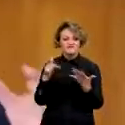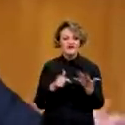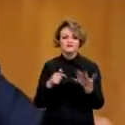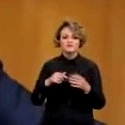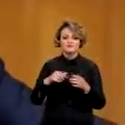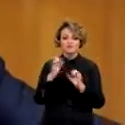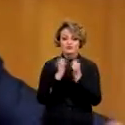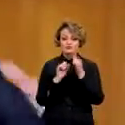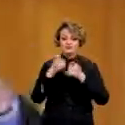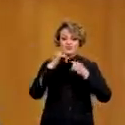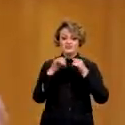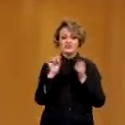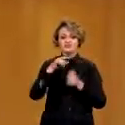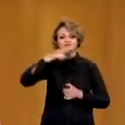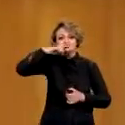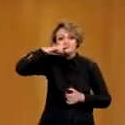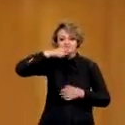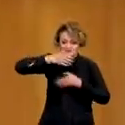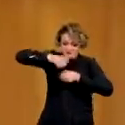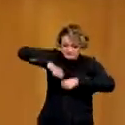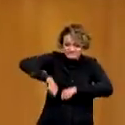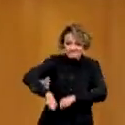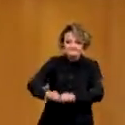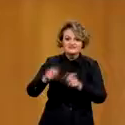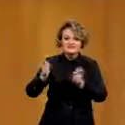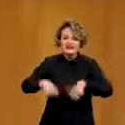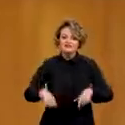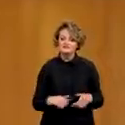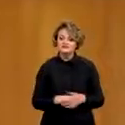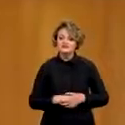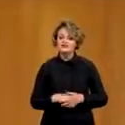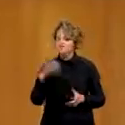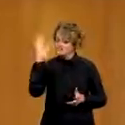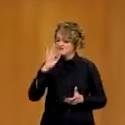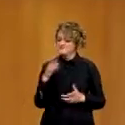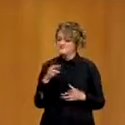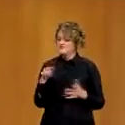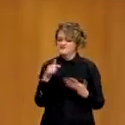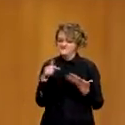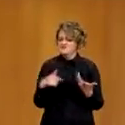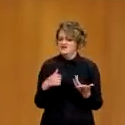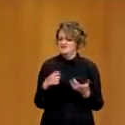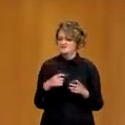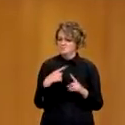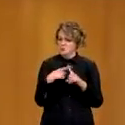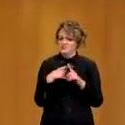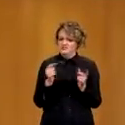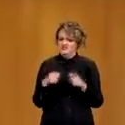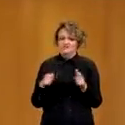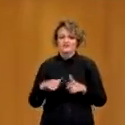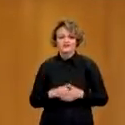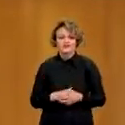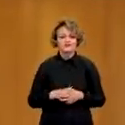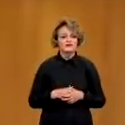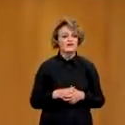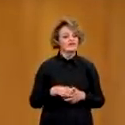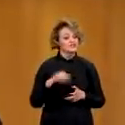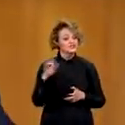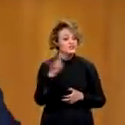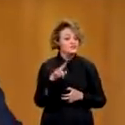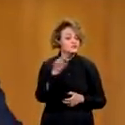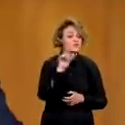uma perspectiva fantástica do Brasil. Ao mesmo tempo, a gente tem que utilizar, sabe,